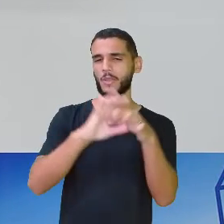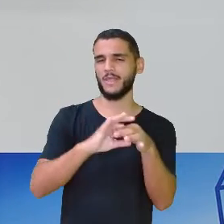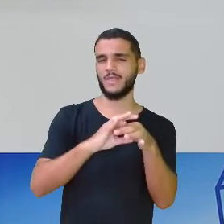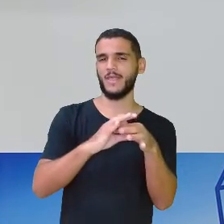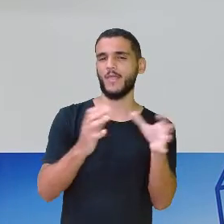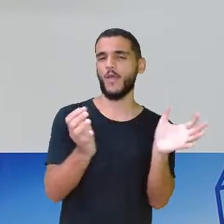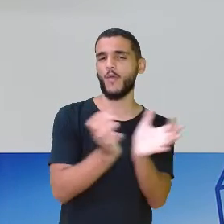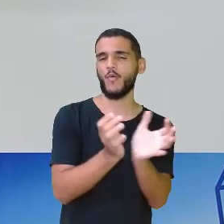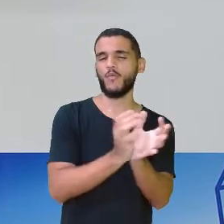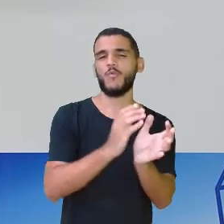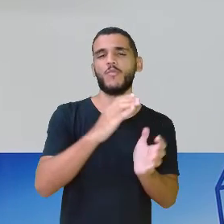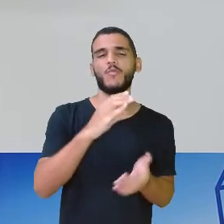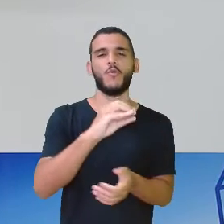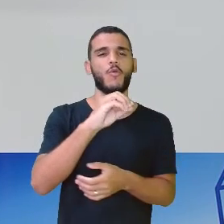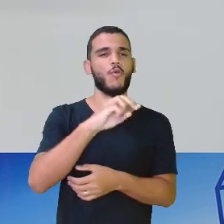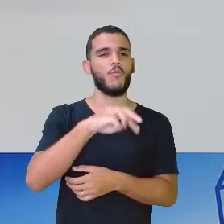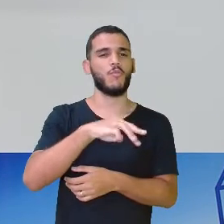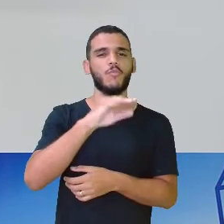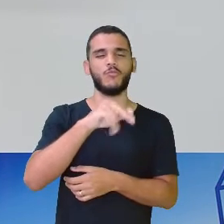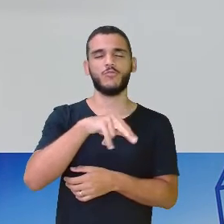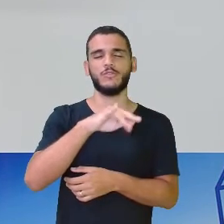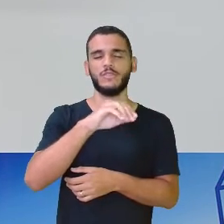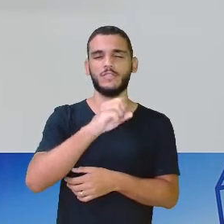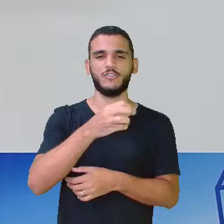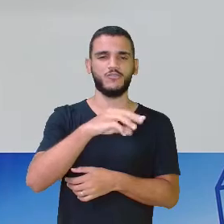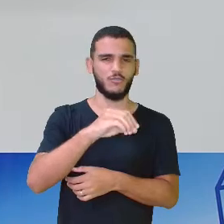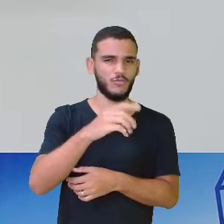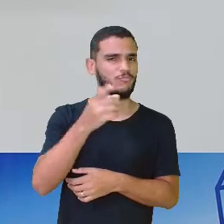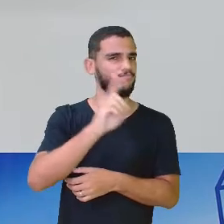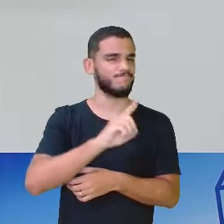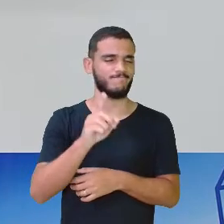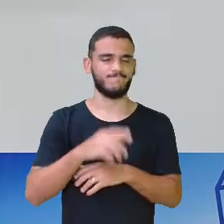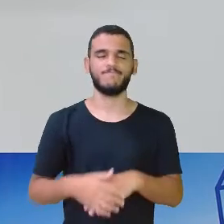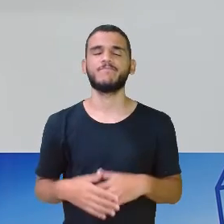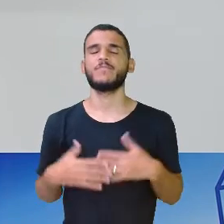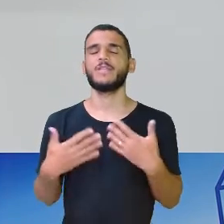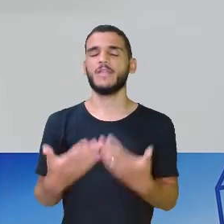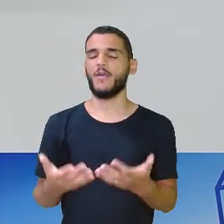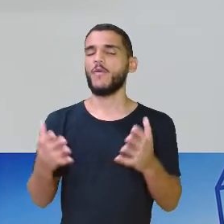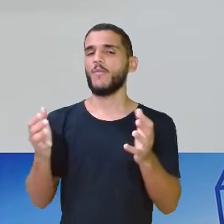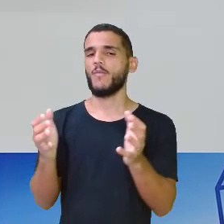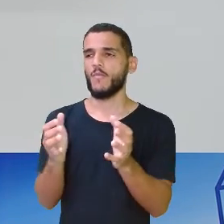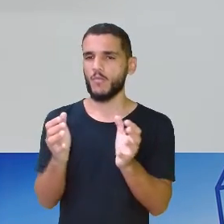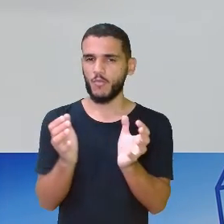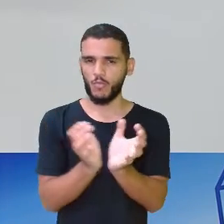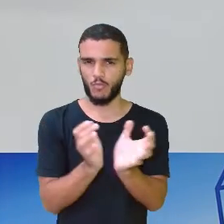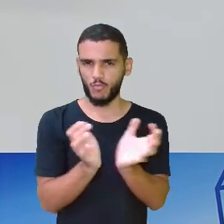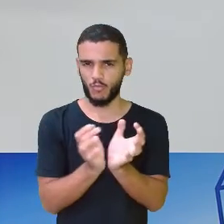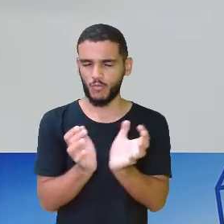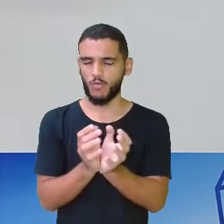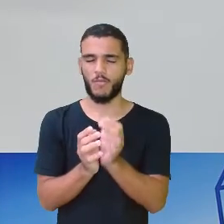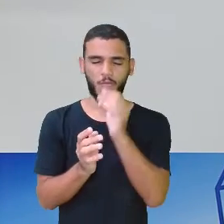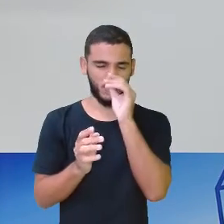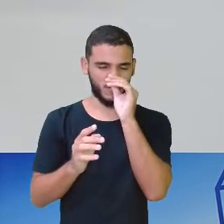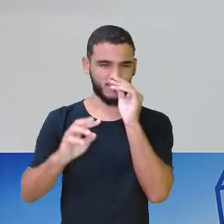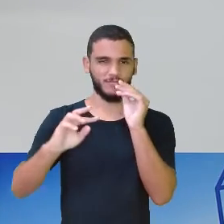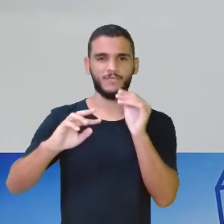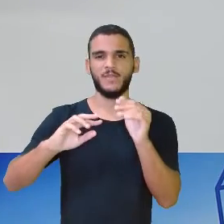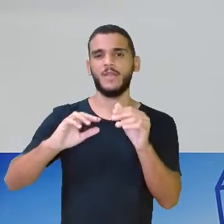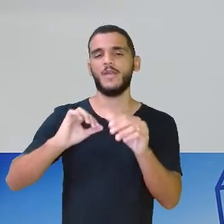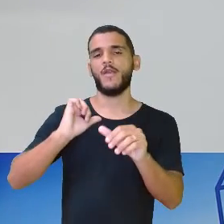ao comunismo marxista propriamente dito, ok? Aí, ó, esse grupo virou, né, um partido